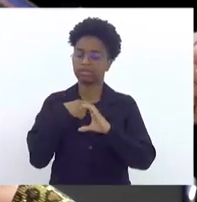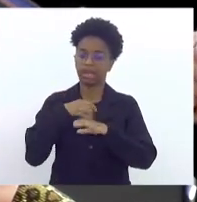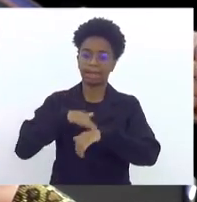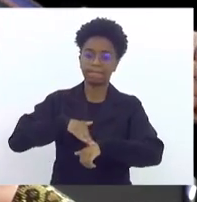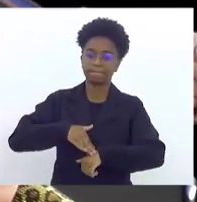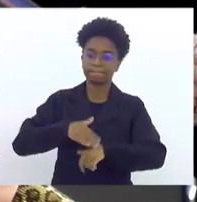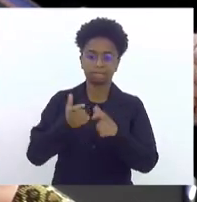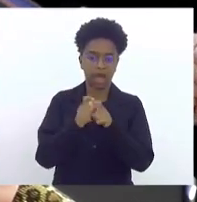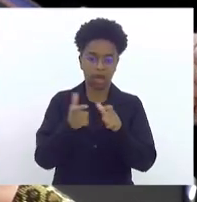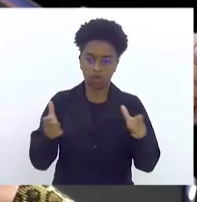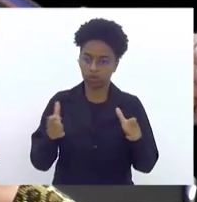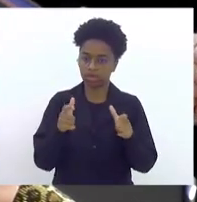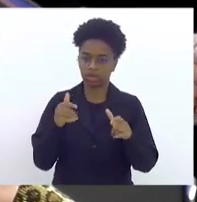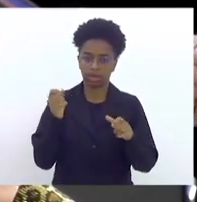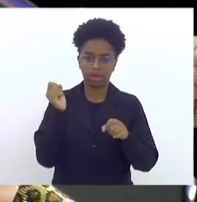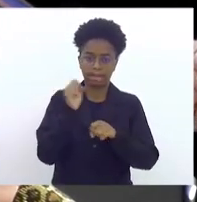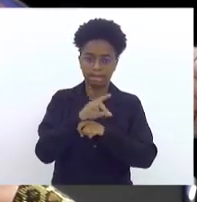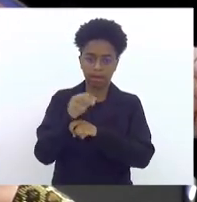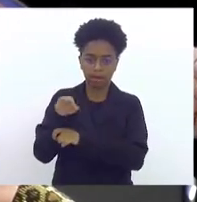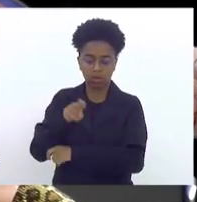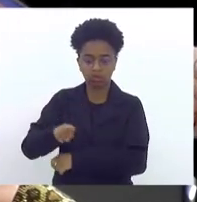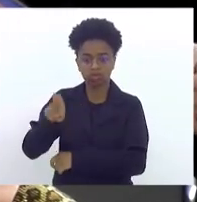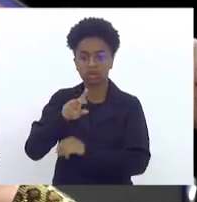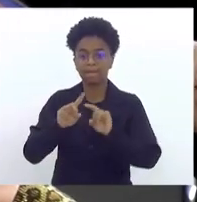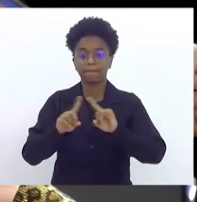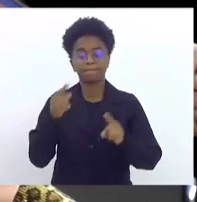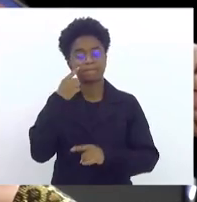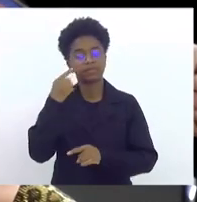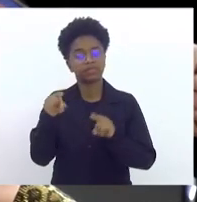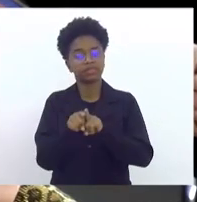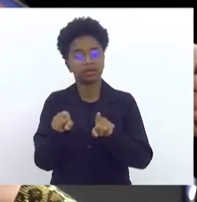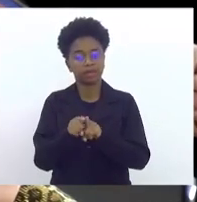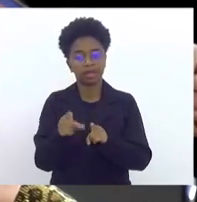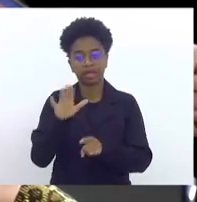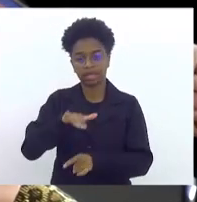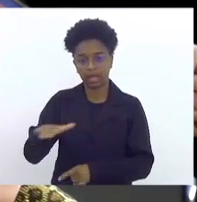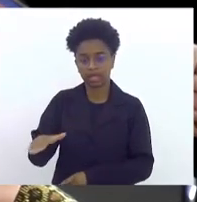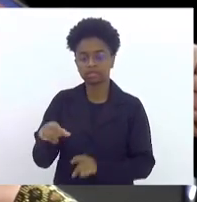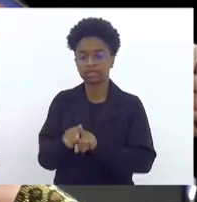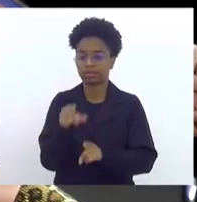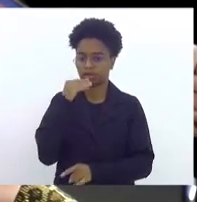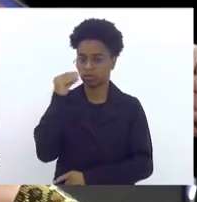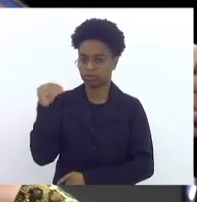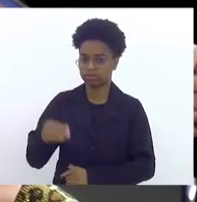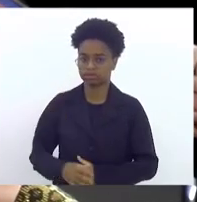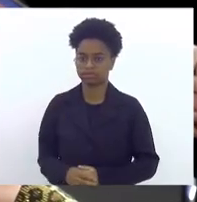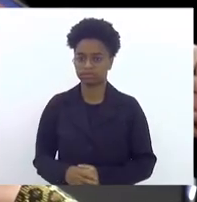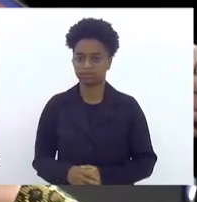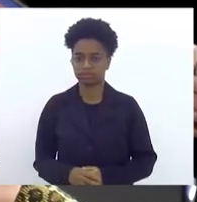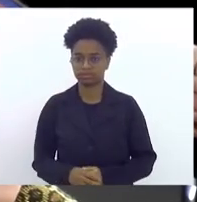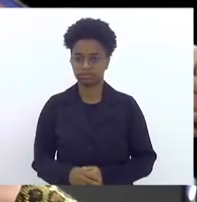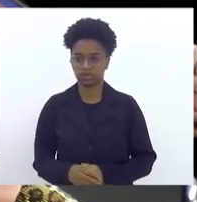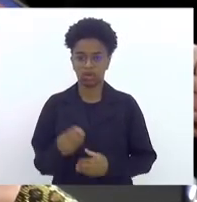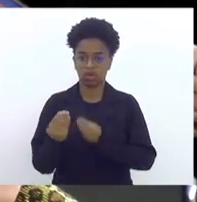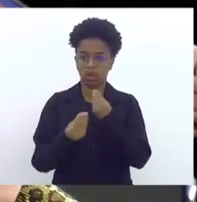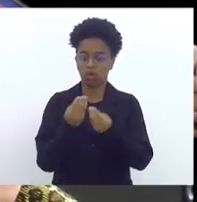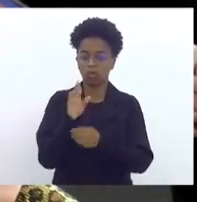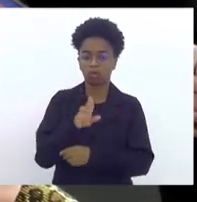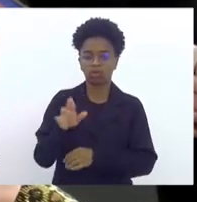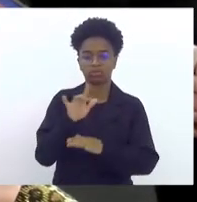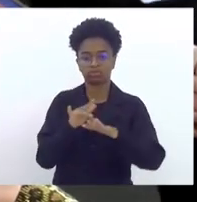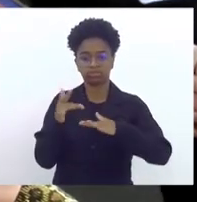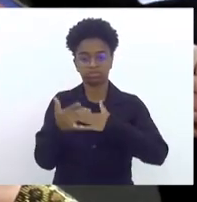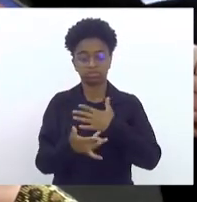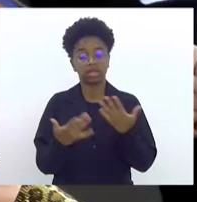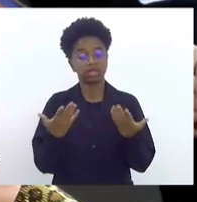majoritário desse público mas pensar também na nossa vulnerabilidade das crianças e adolescentes no acesso às redes de modo